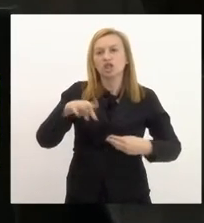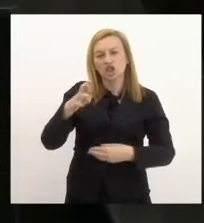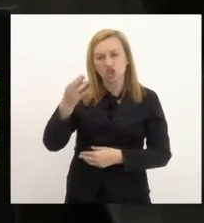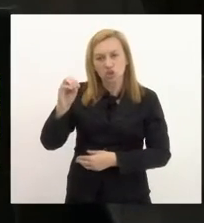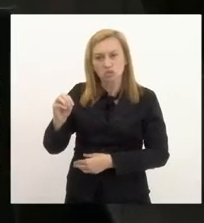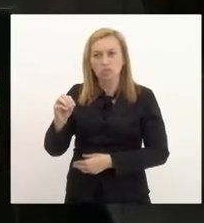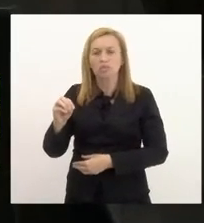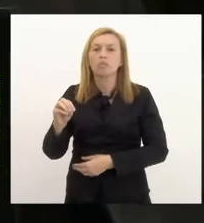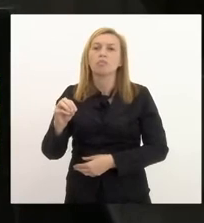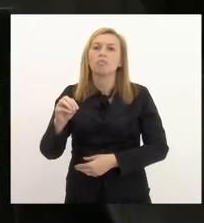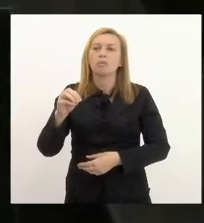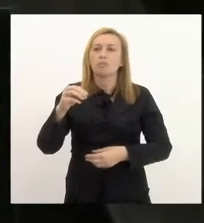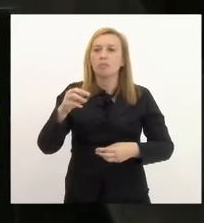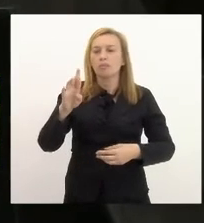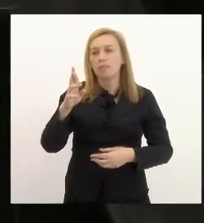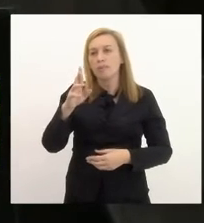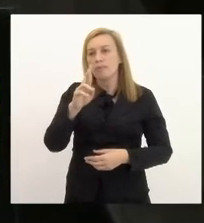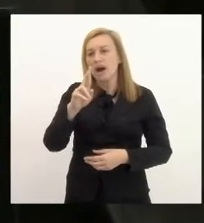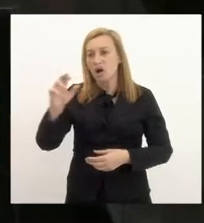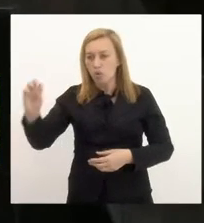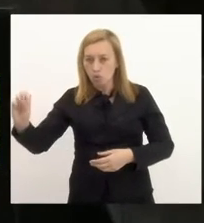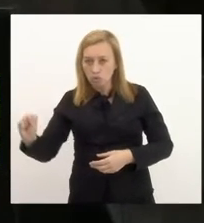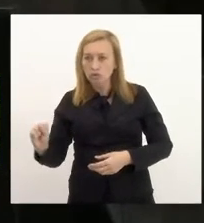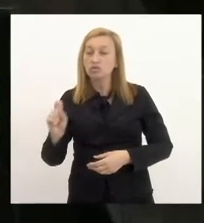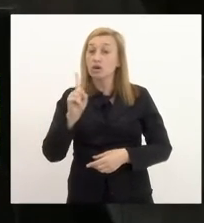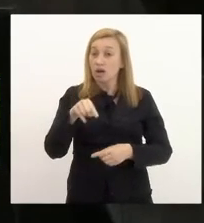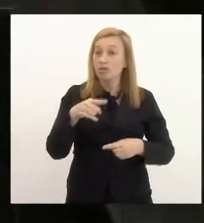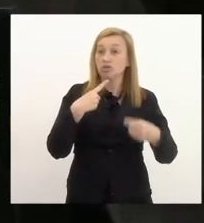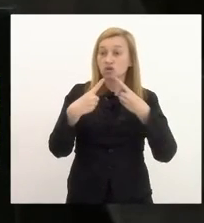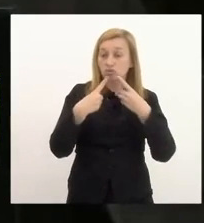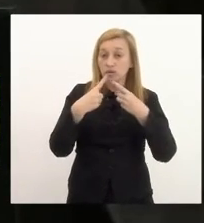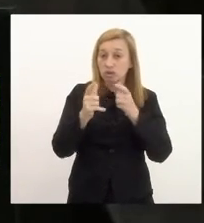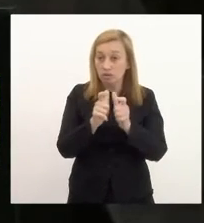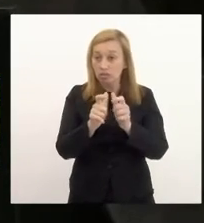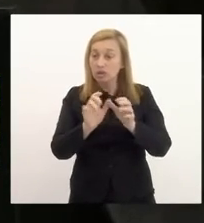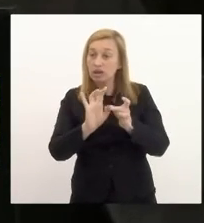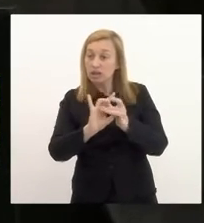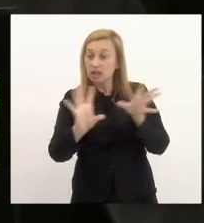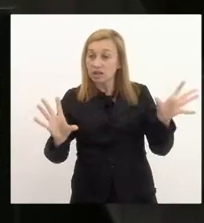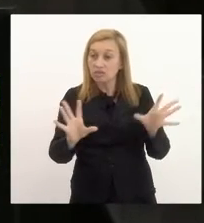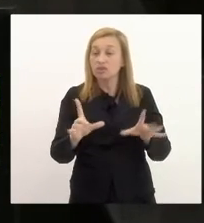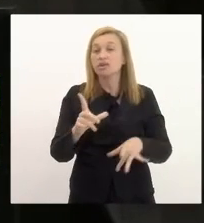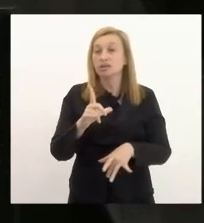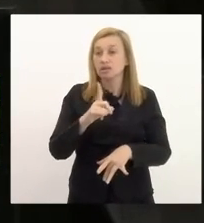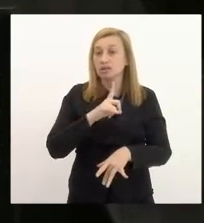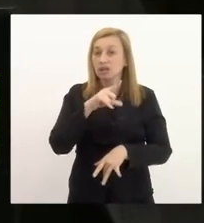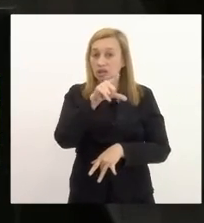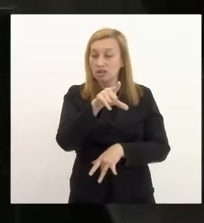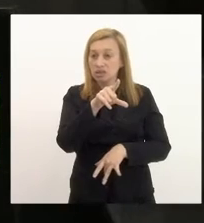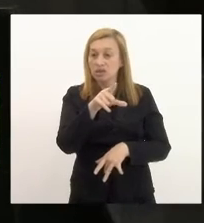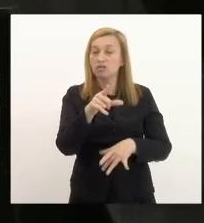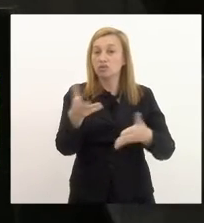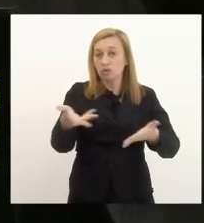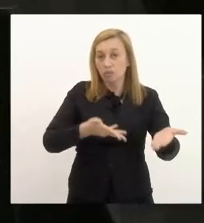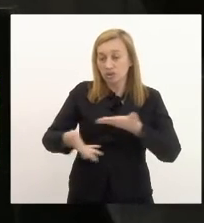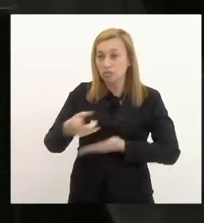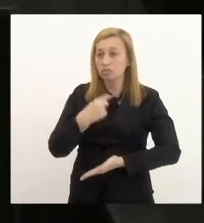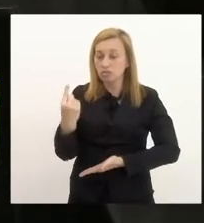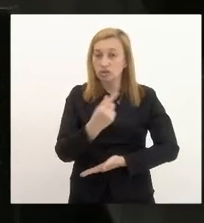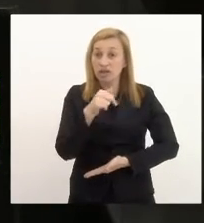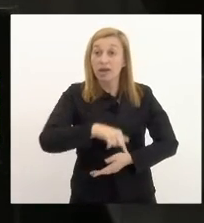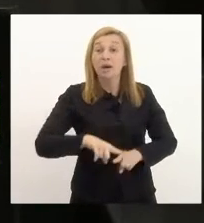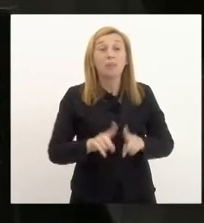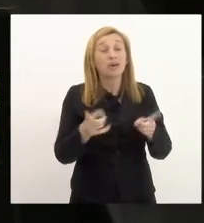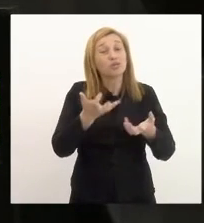né não há uma decisão de colegiado Portanto o debate aberto embora tem esse elemento para você excelência compartilhou conosco aqui